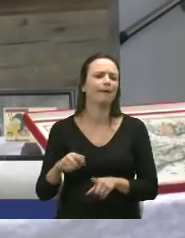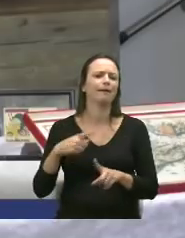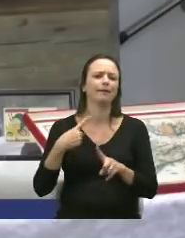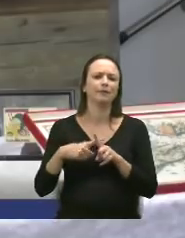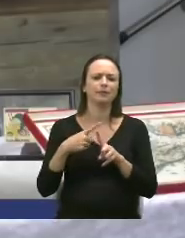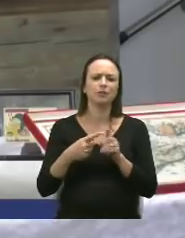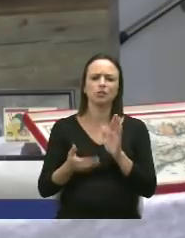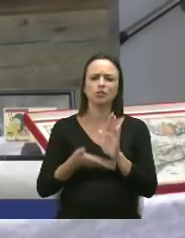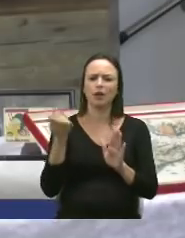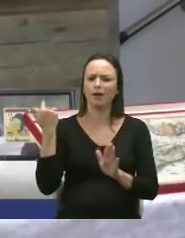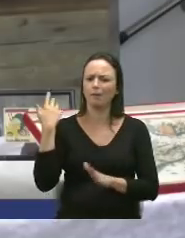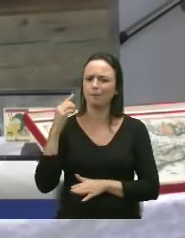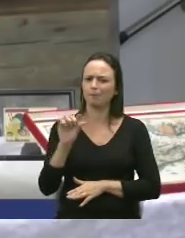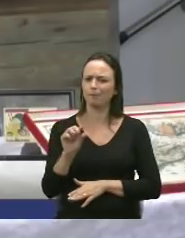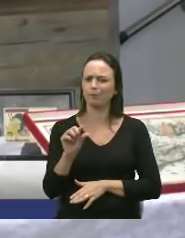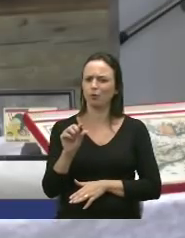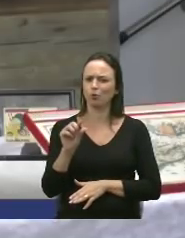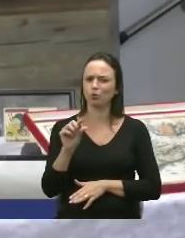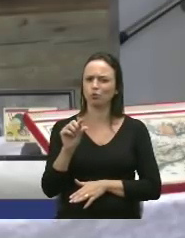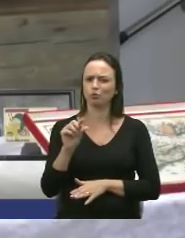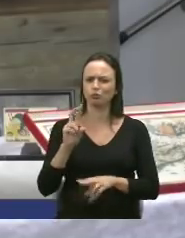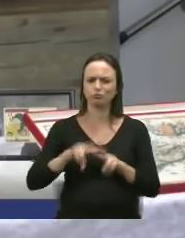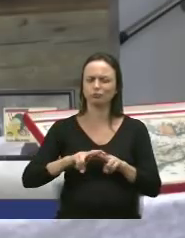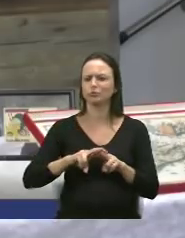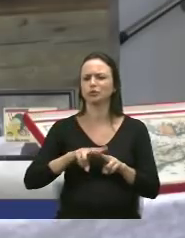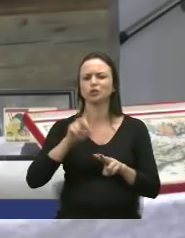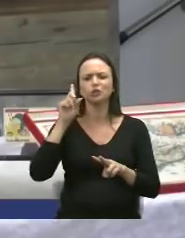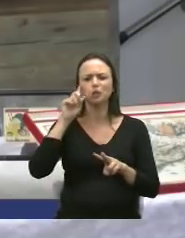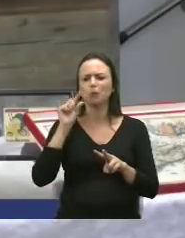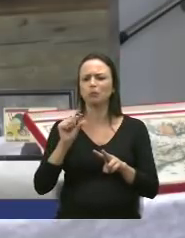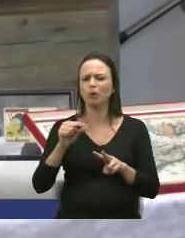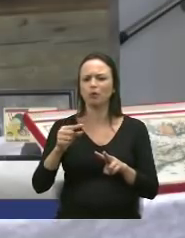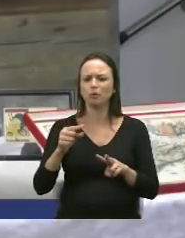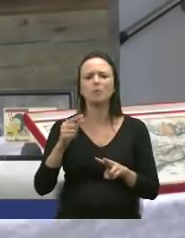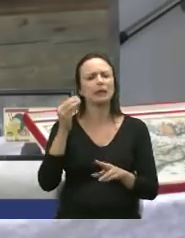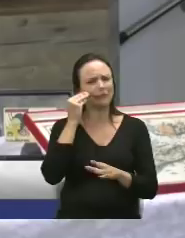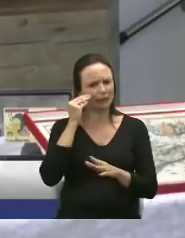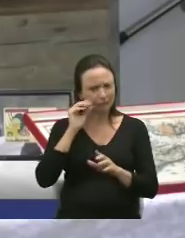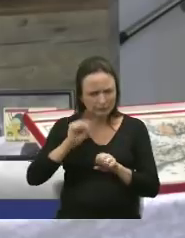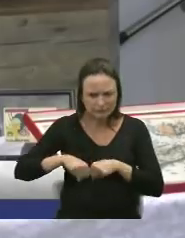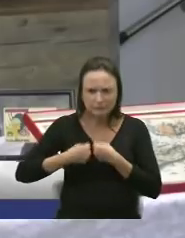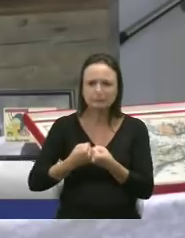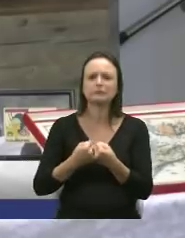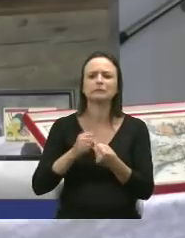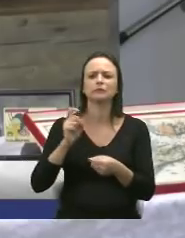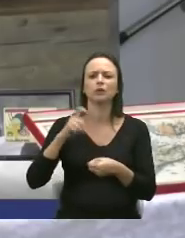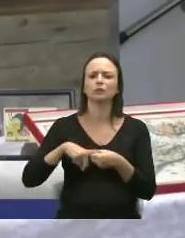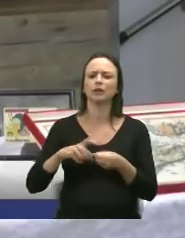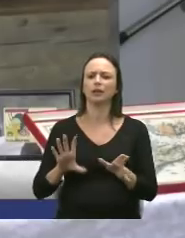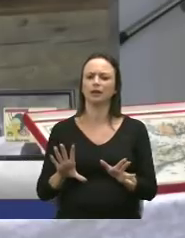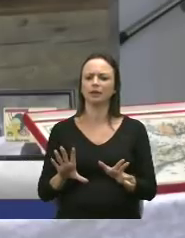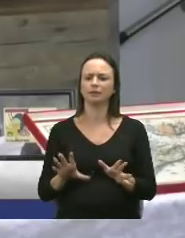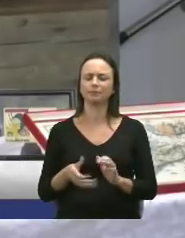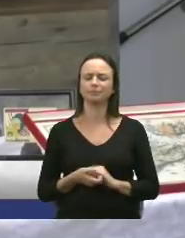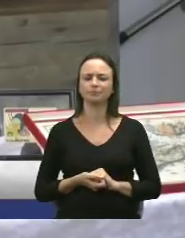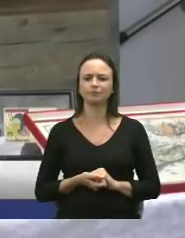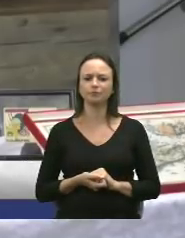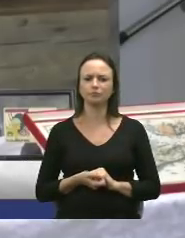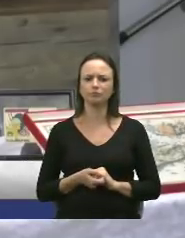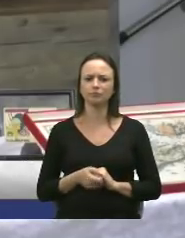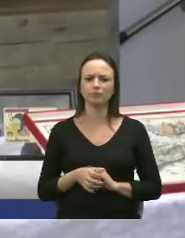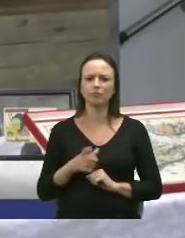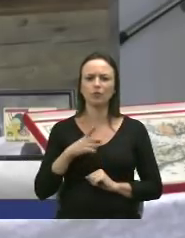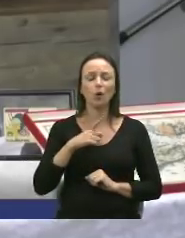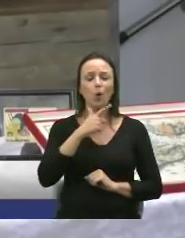poucos dias. Eles foram detidos em poucos dias, mas eles tentaram se levantar. Agora, veja que de